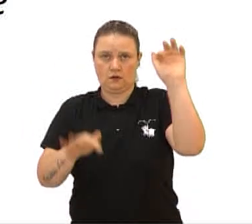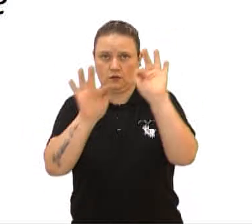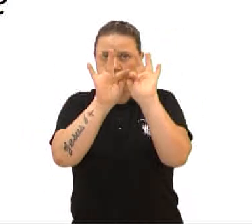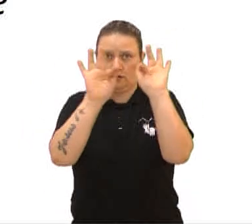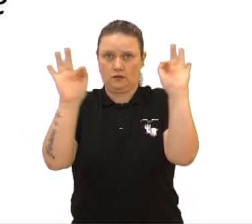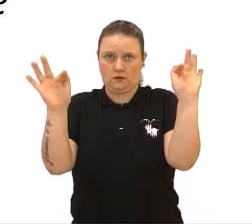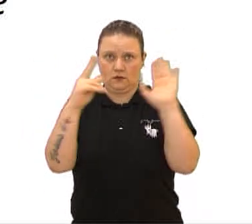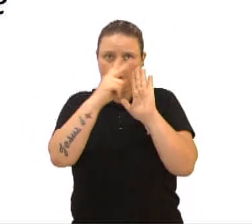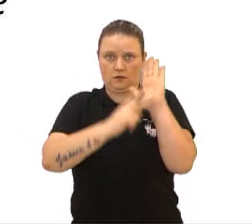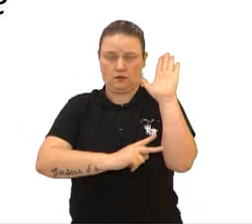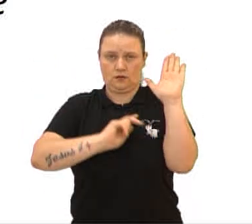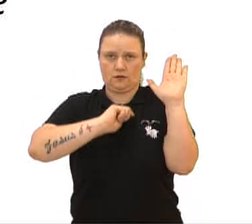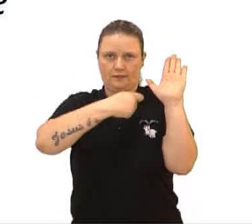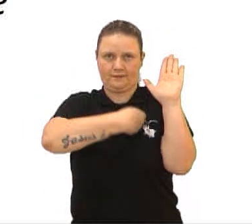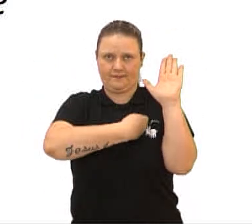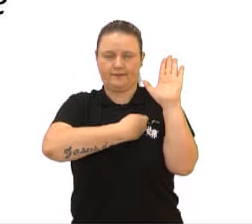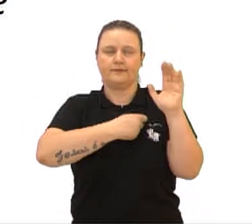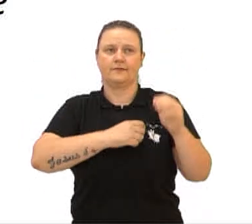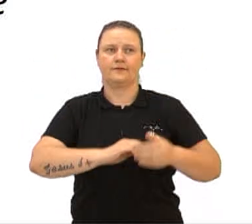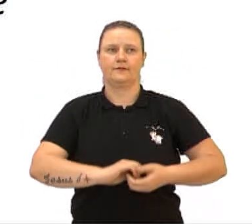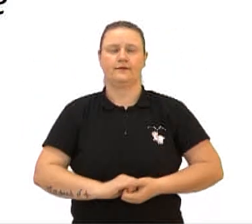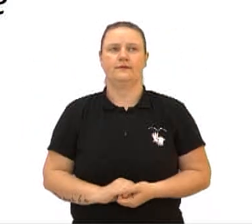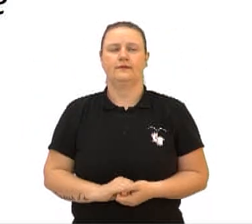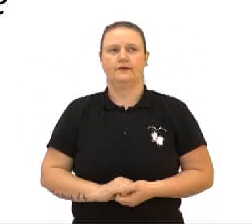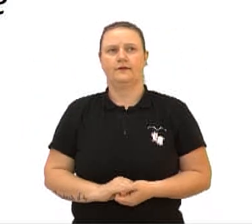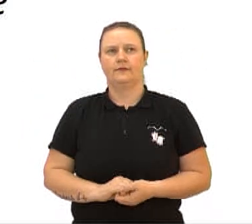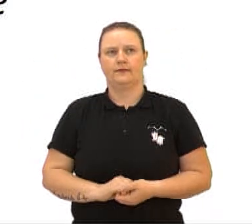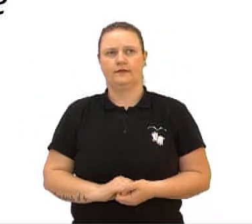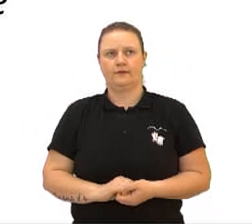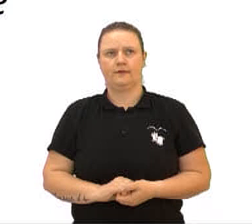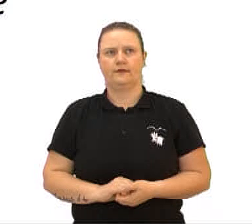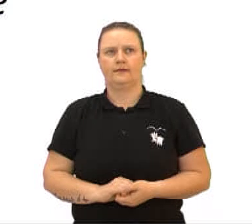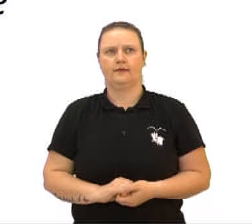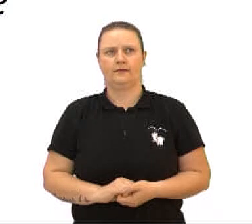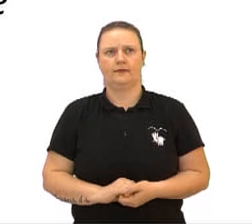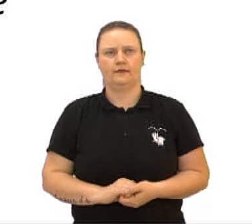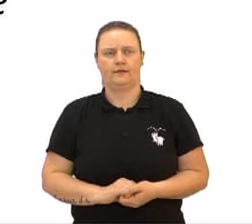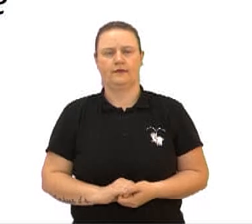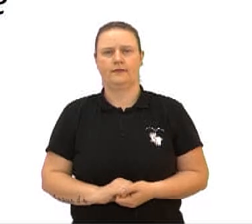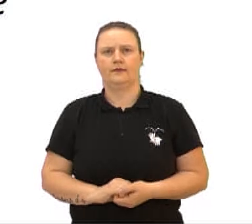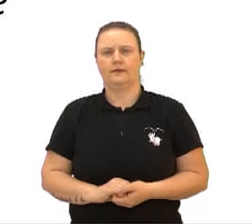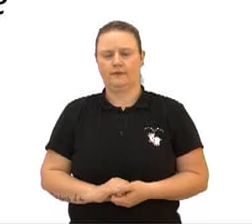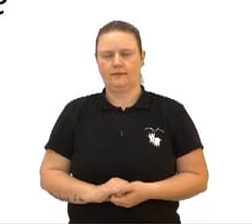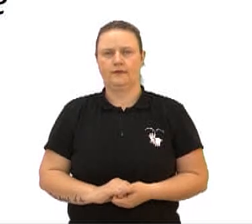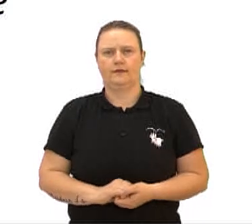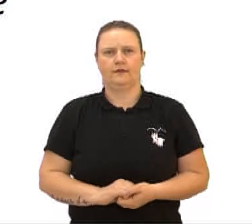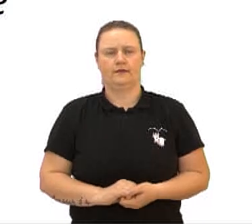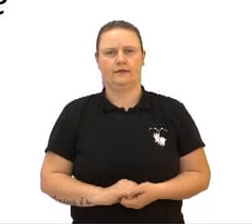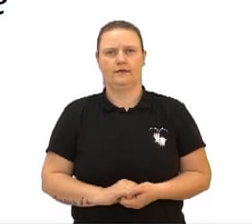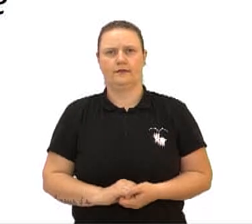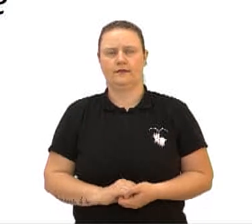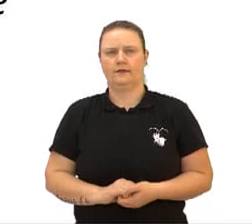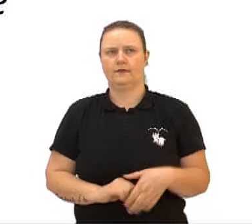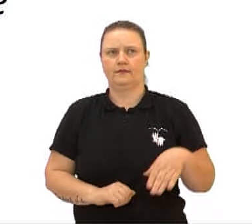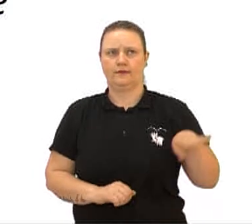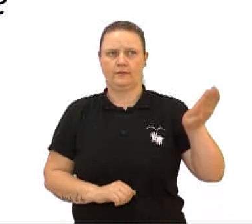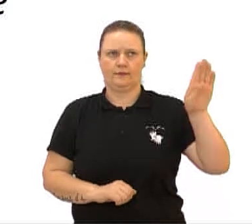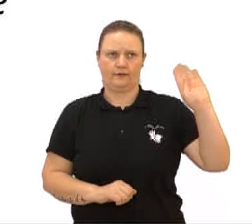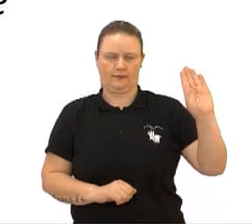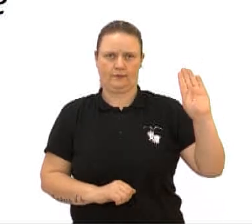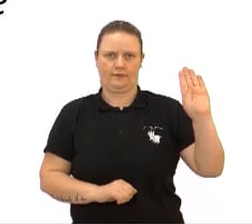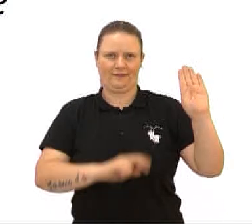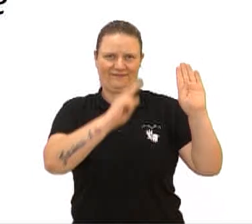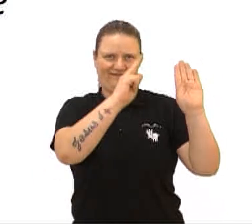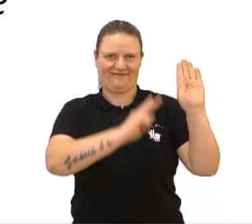exemplo, muestra que la cultura latina se difunde e se relaciona com outras culturas en el mundo. La